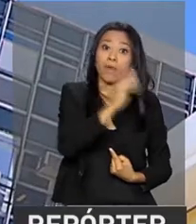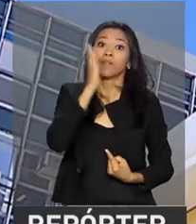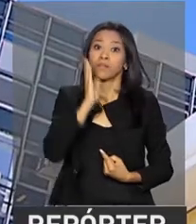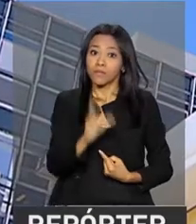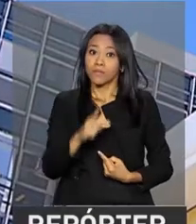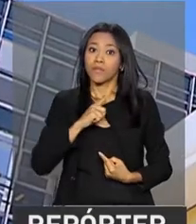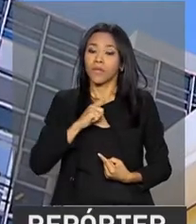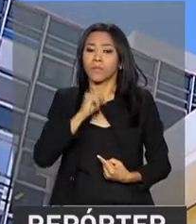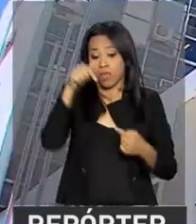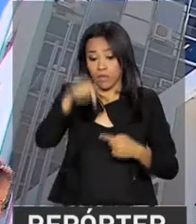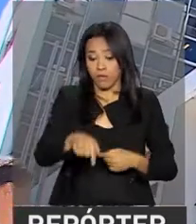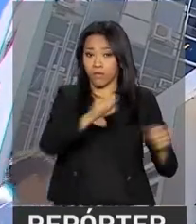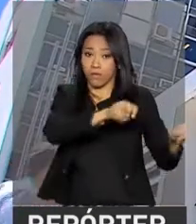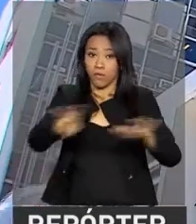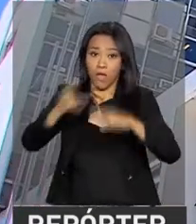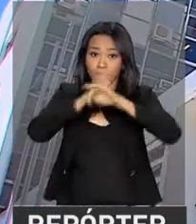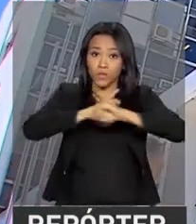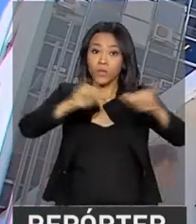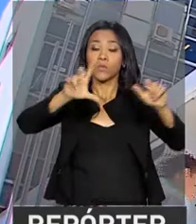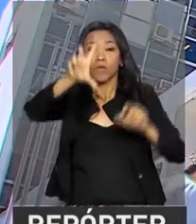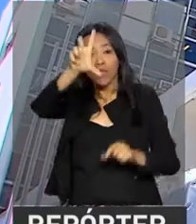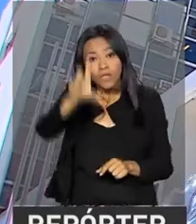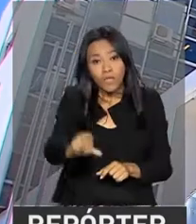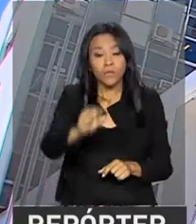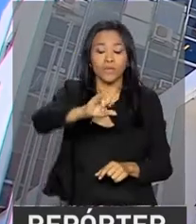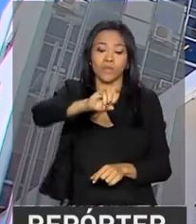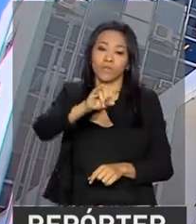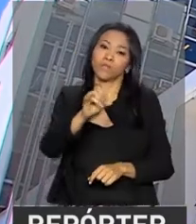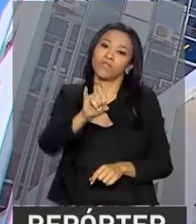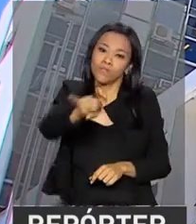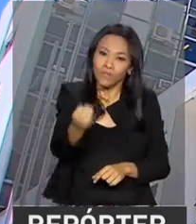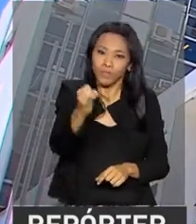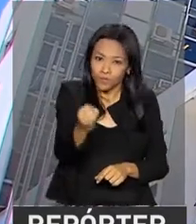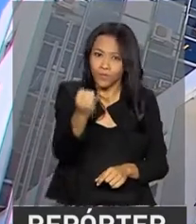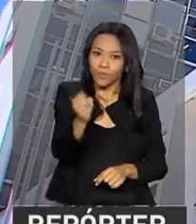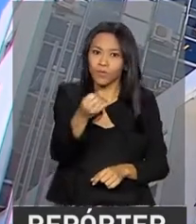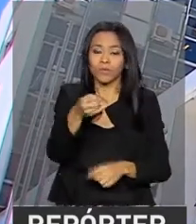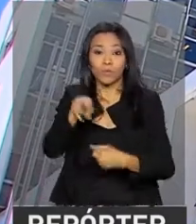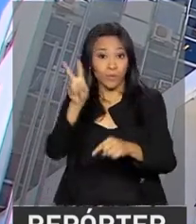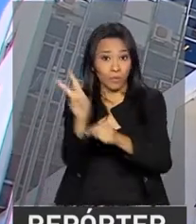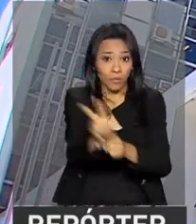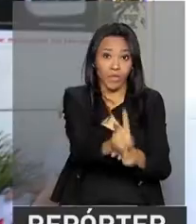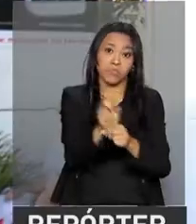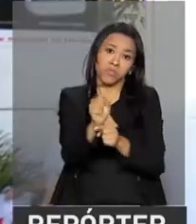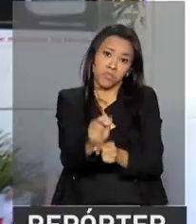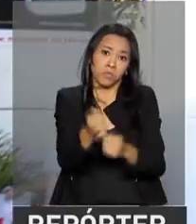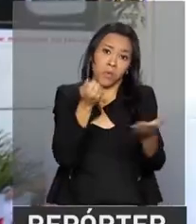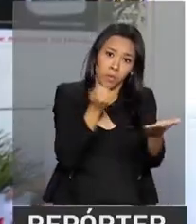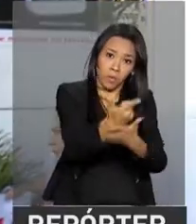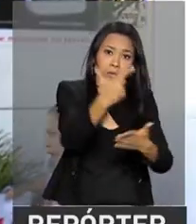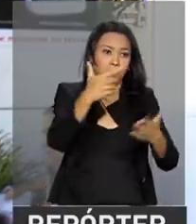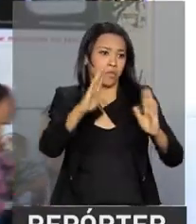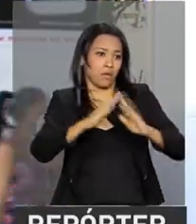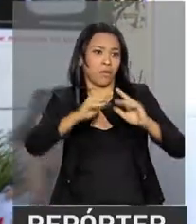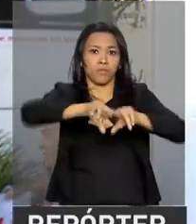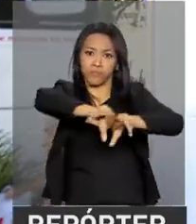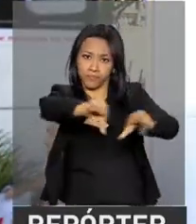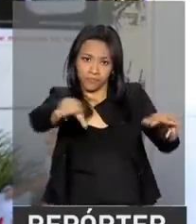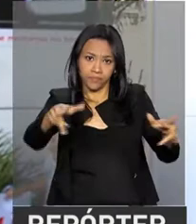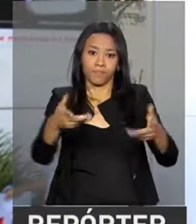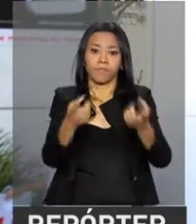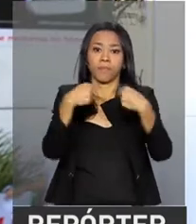o banco do brasil anunciou a redução das taxas de juros em operações de crédito imobiliário acho que é vantajoso população de um modo